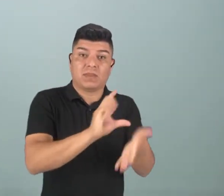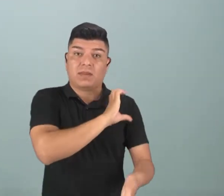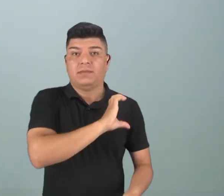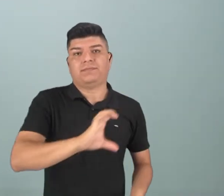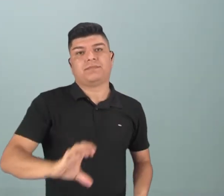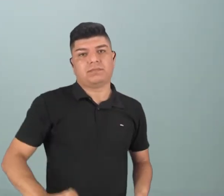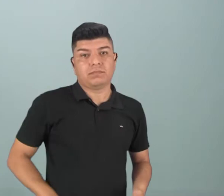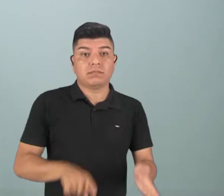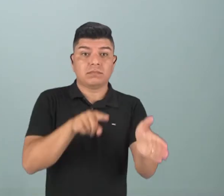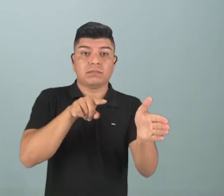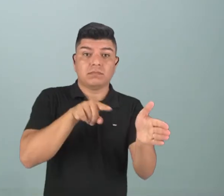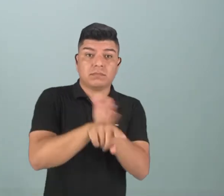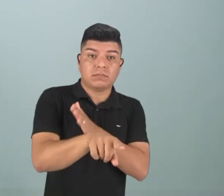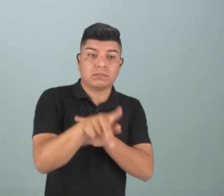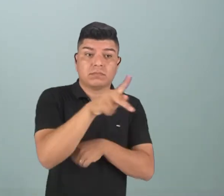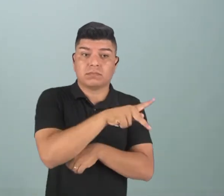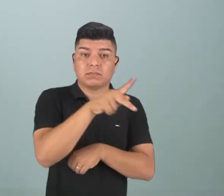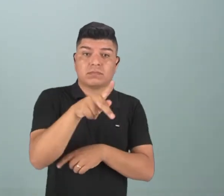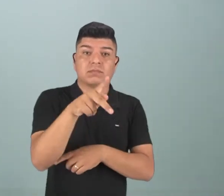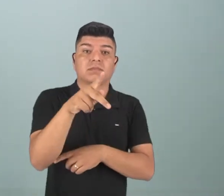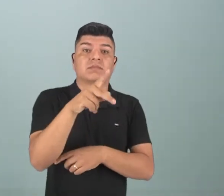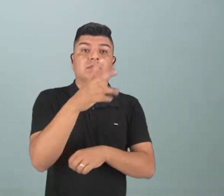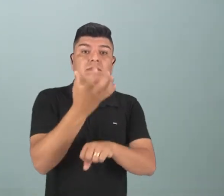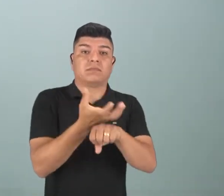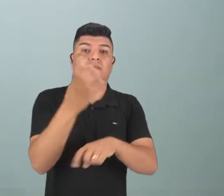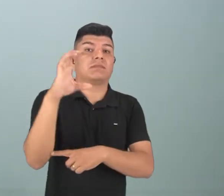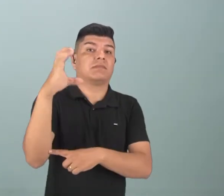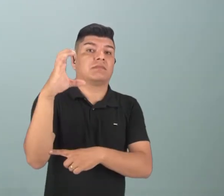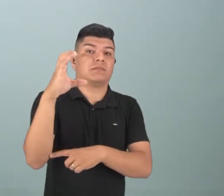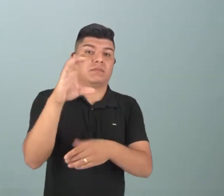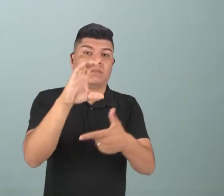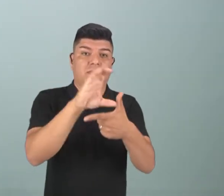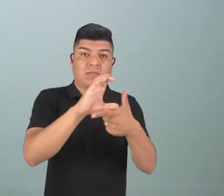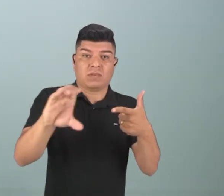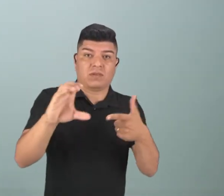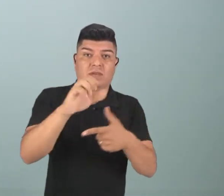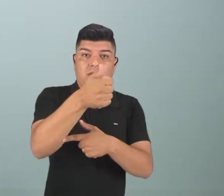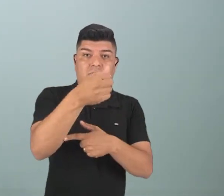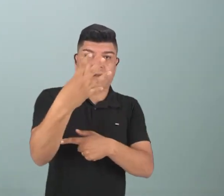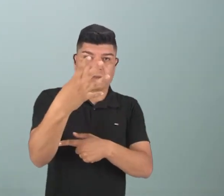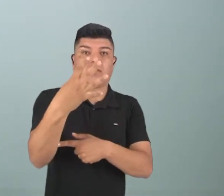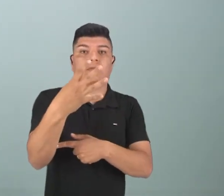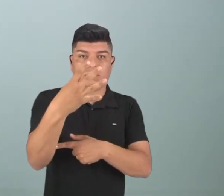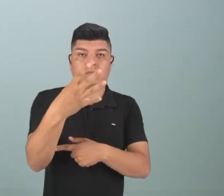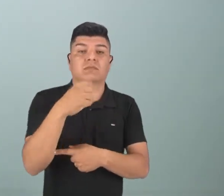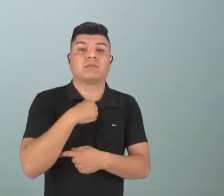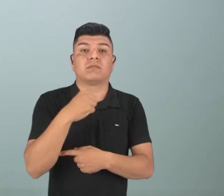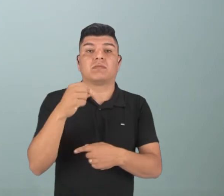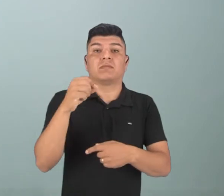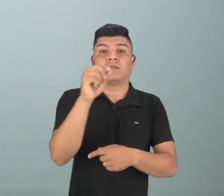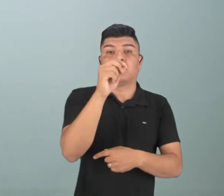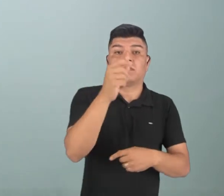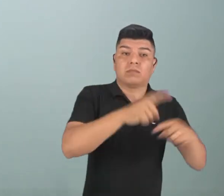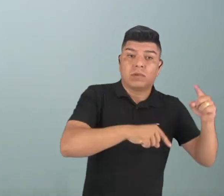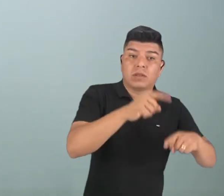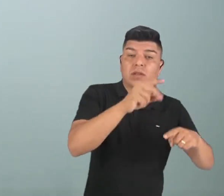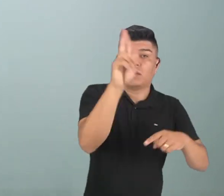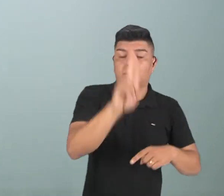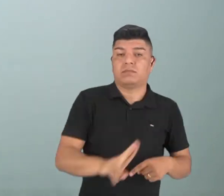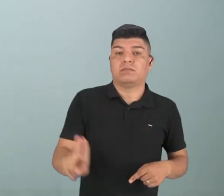ao seu professor de ciências, ele vai falar do carbono 14, que é justamente o material que é usado